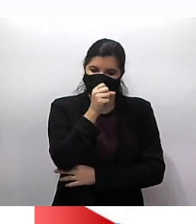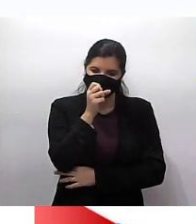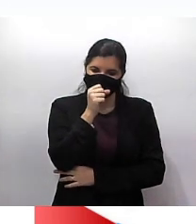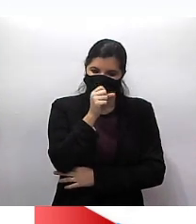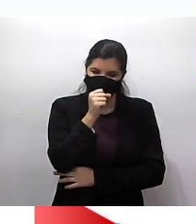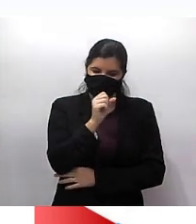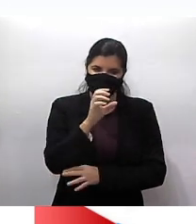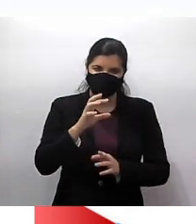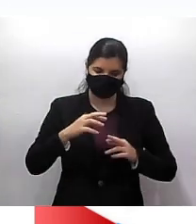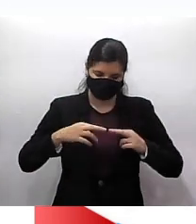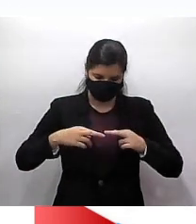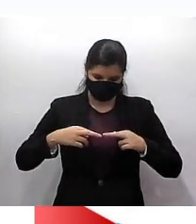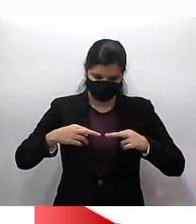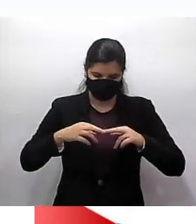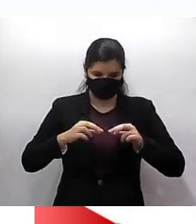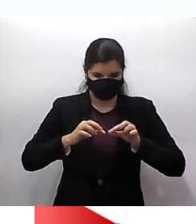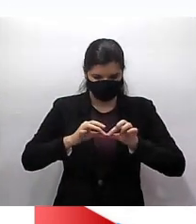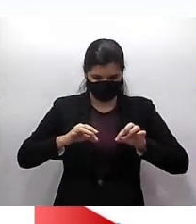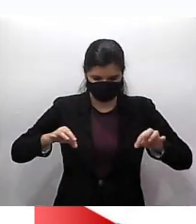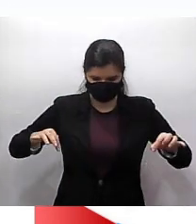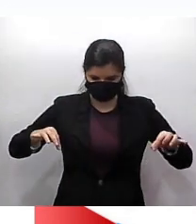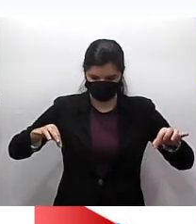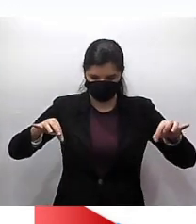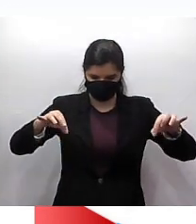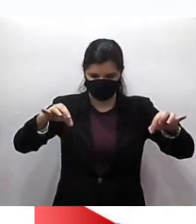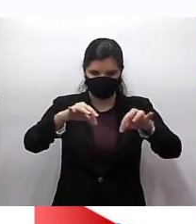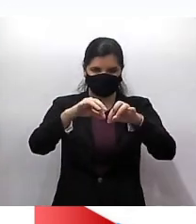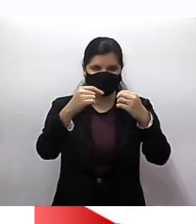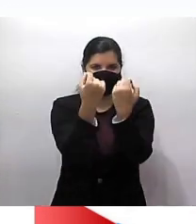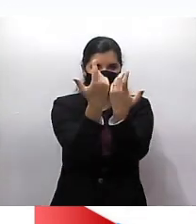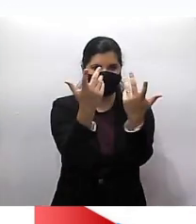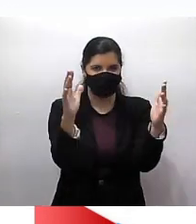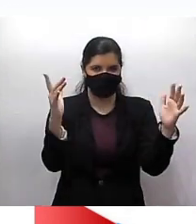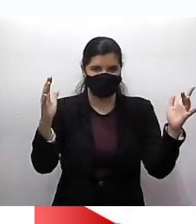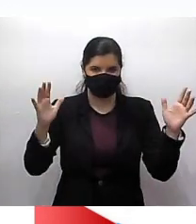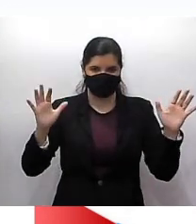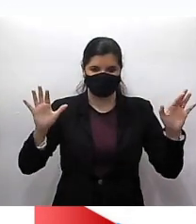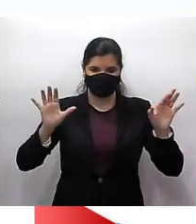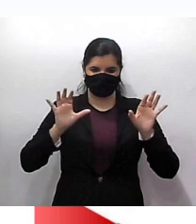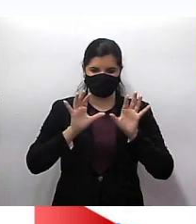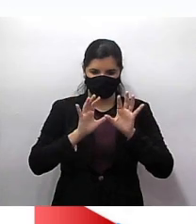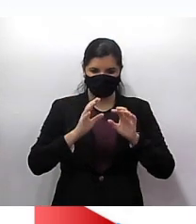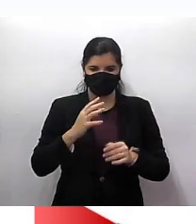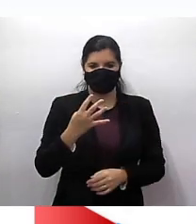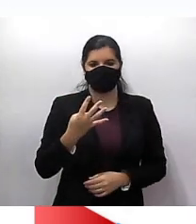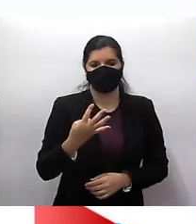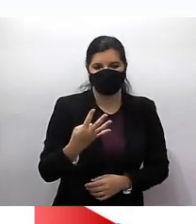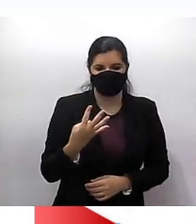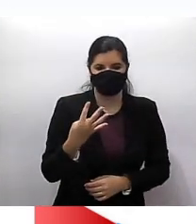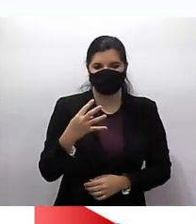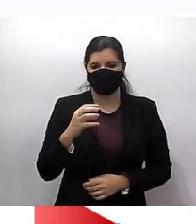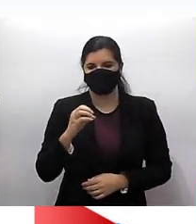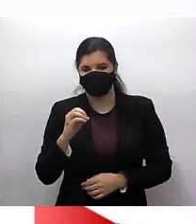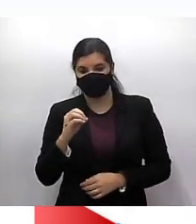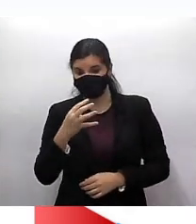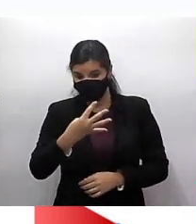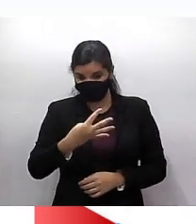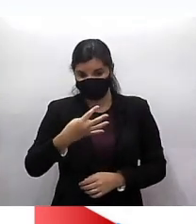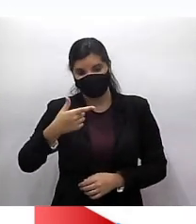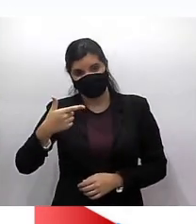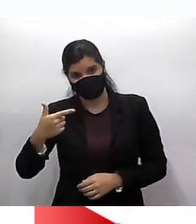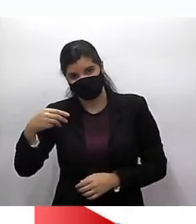todo o contorno de um terreno retangular de 40 metros por 24 metros.